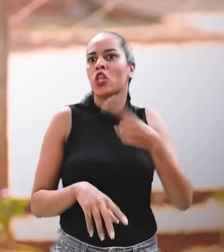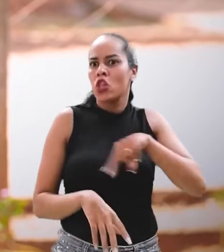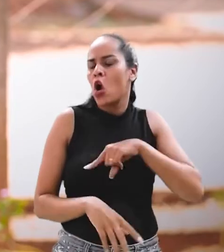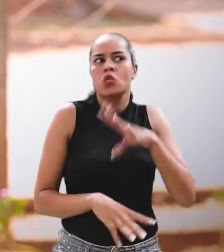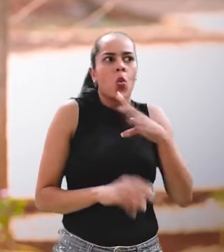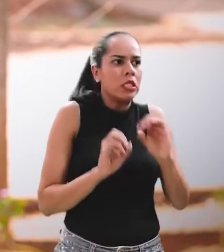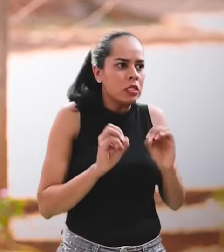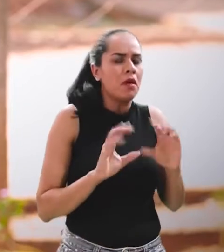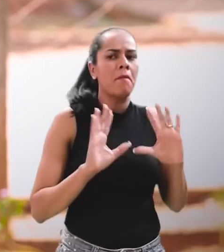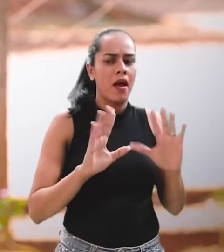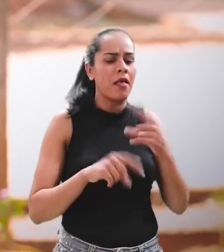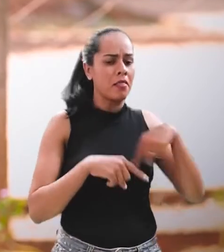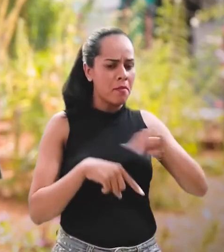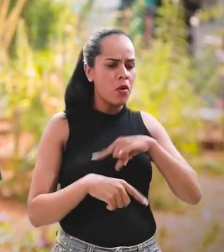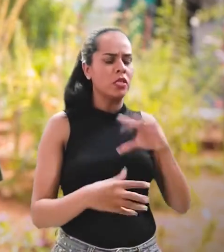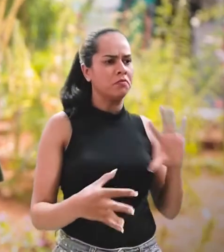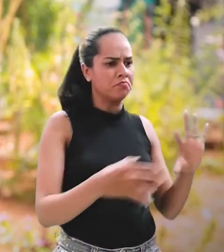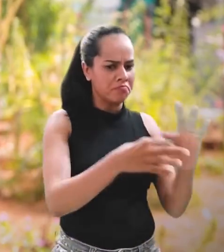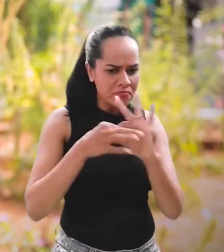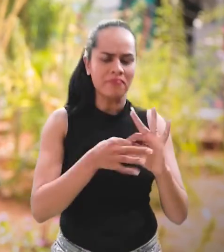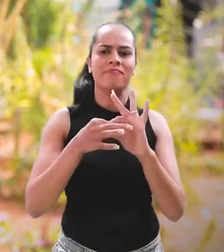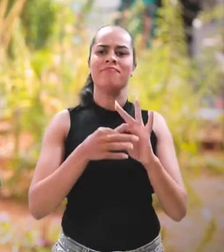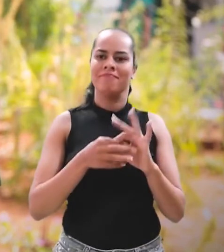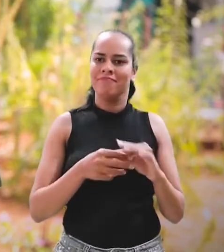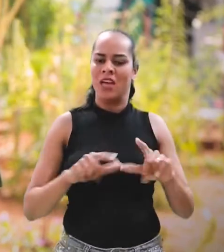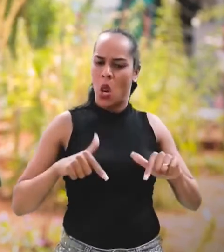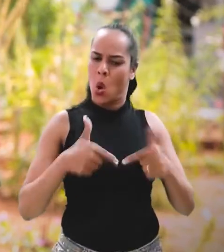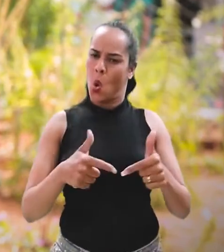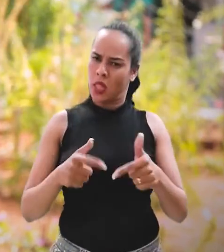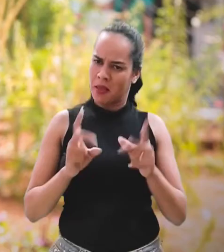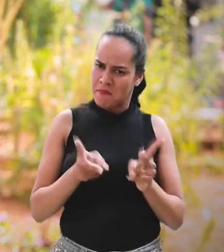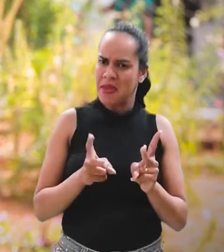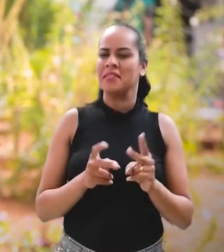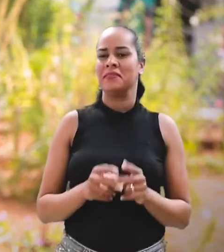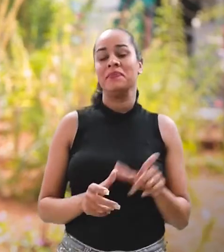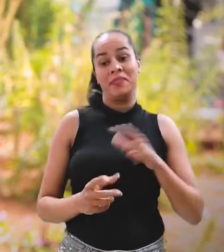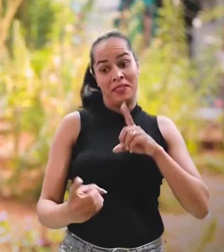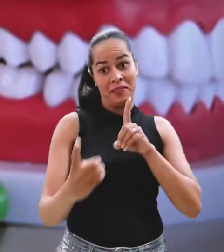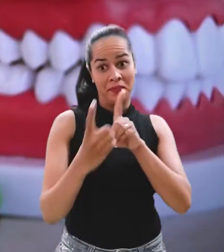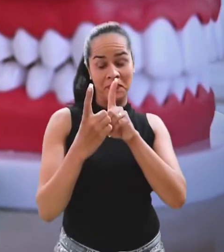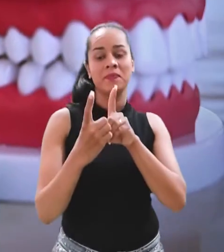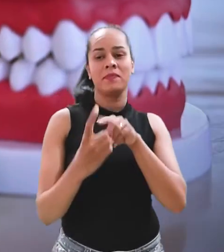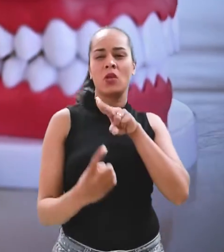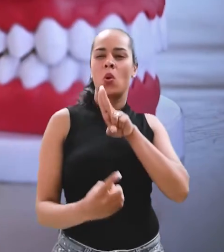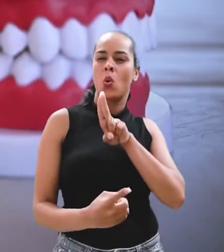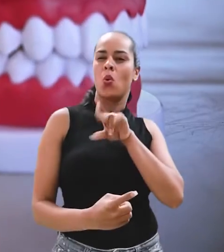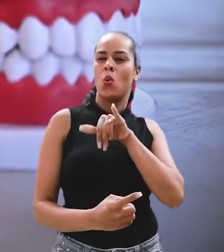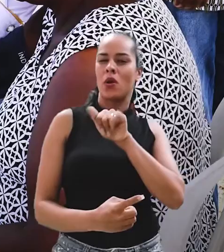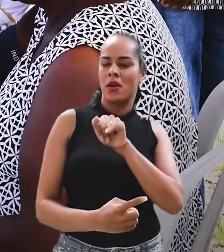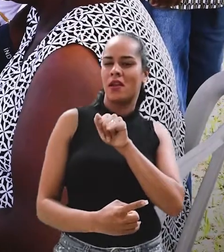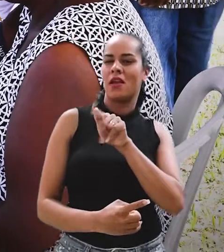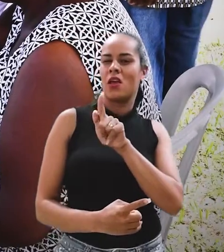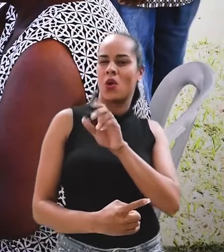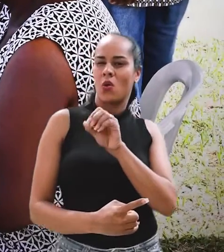gente acabou se juntando nas lutas, né? Além disso, atendimento para a população por parte da Uni Goiás, para atendimento